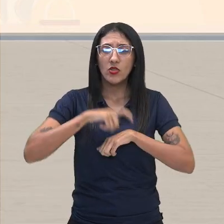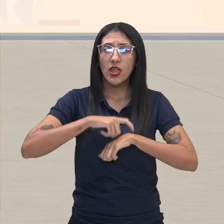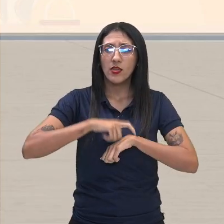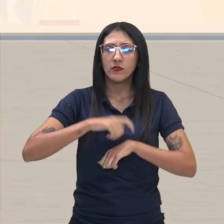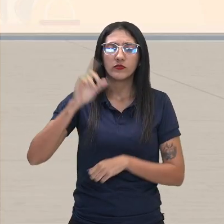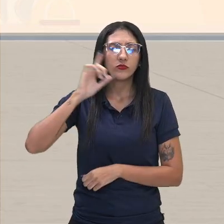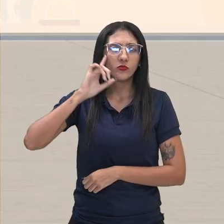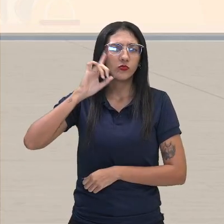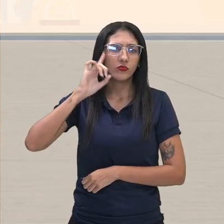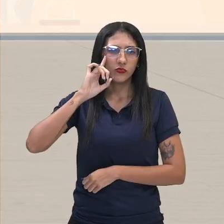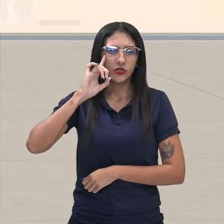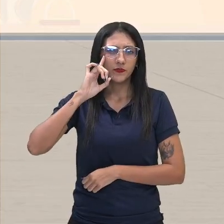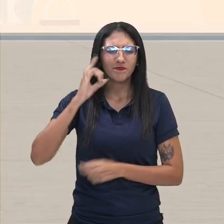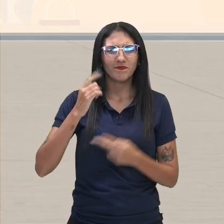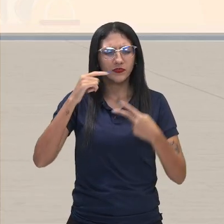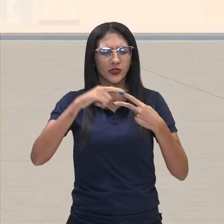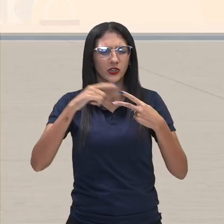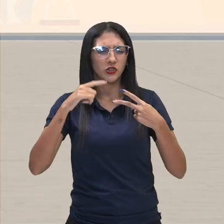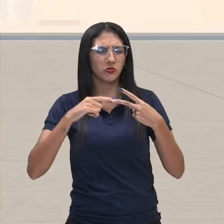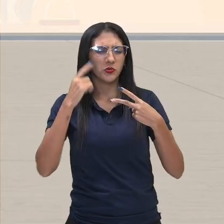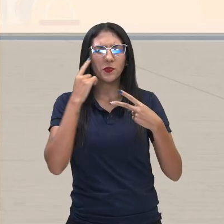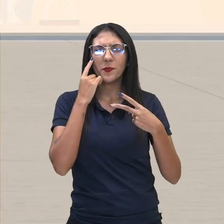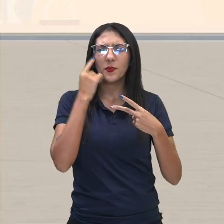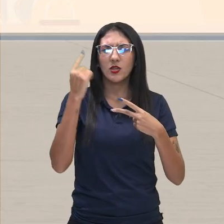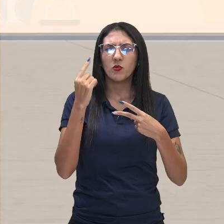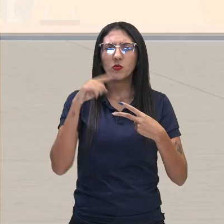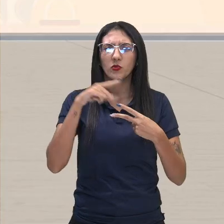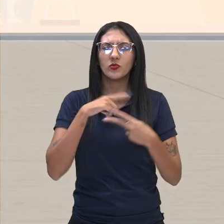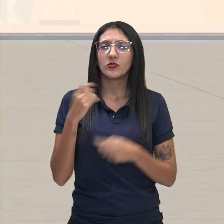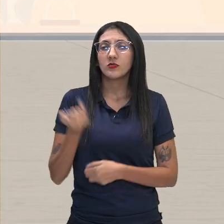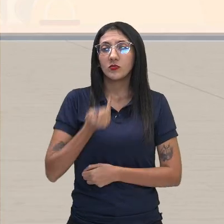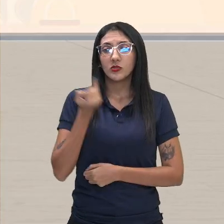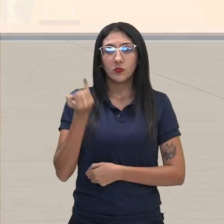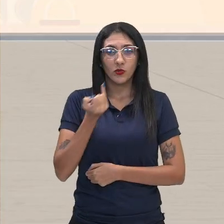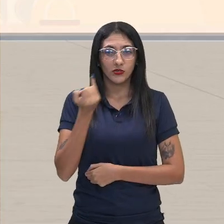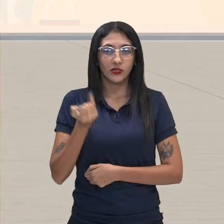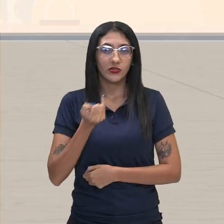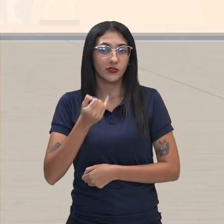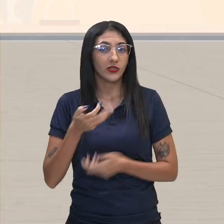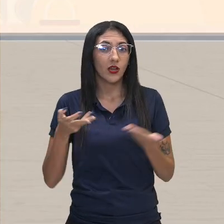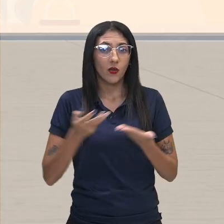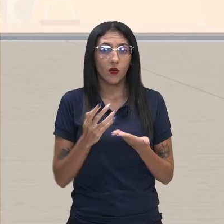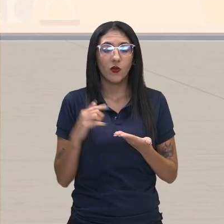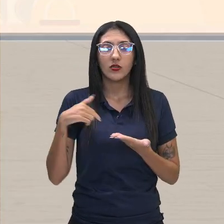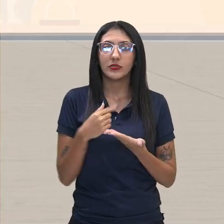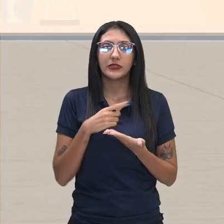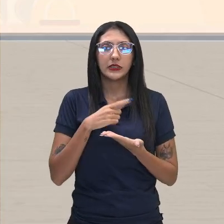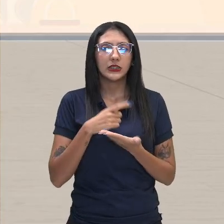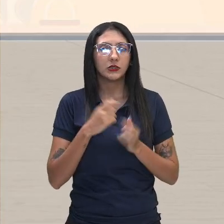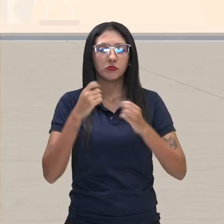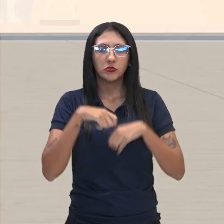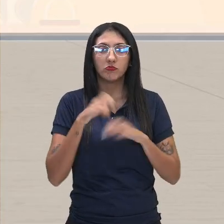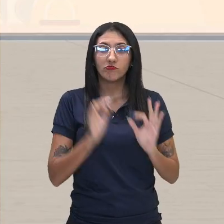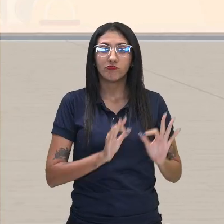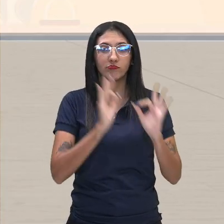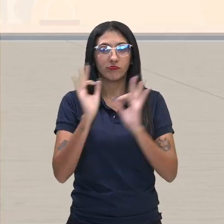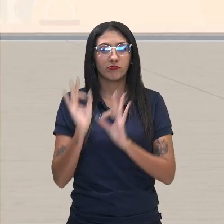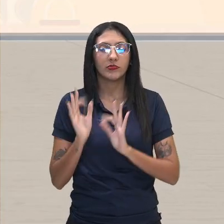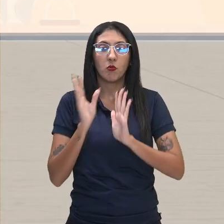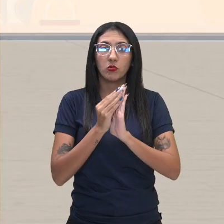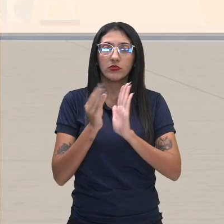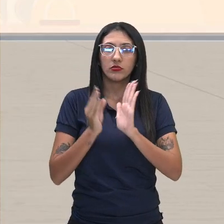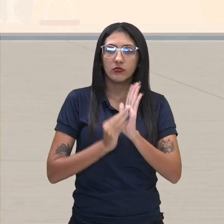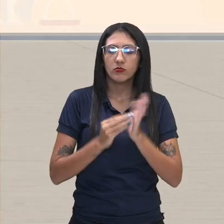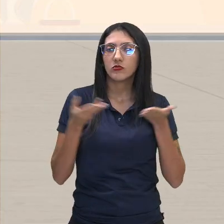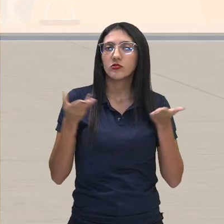dia a dia? Esses dois questionamentos eles vão ser muito importantes, tá? Para os assuntos que